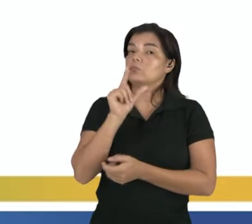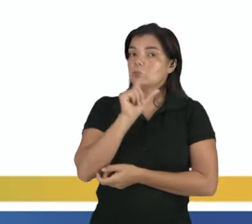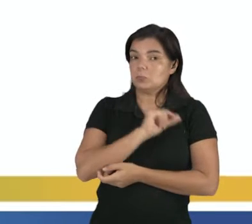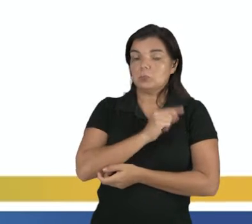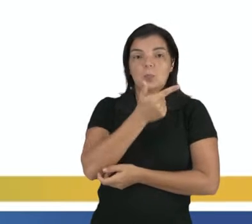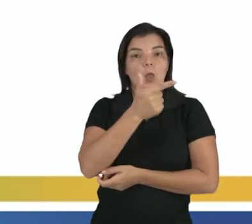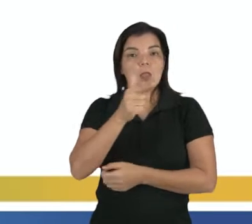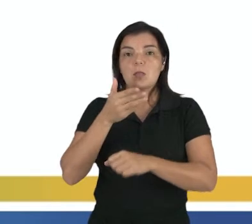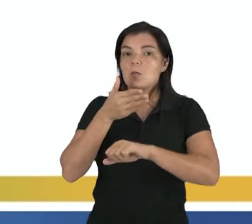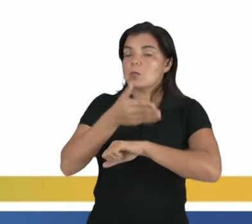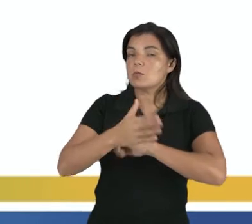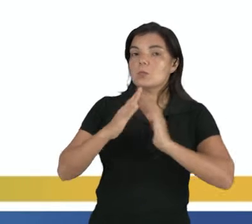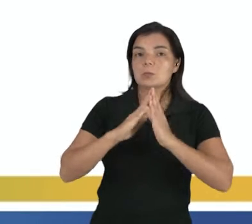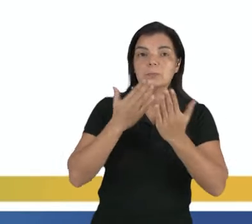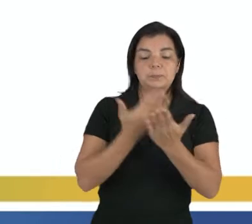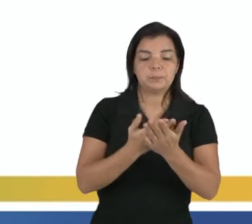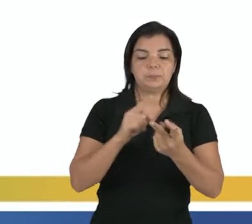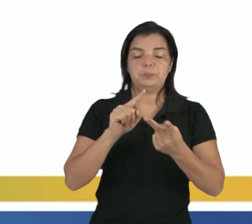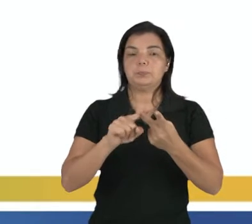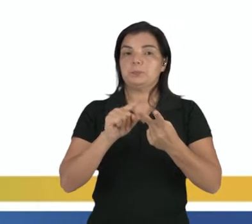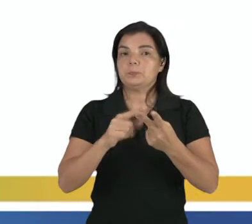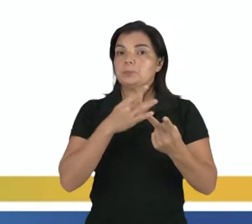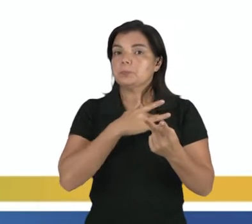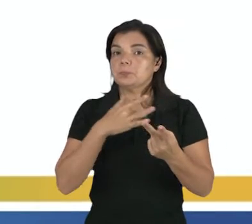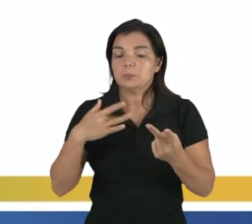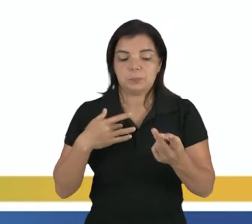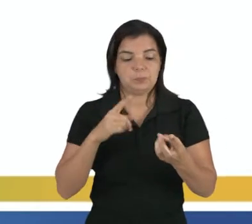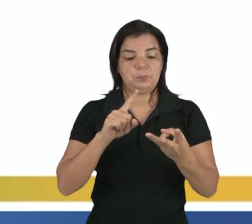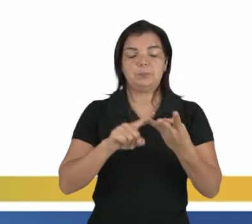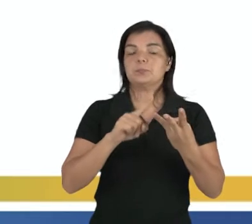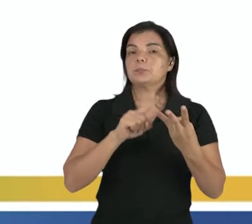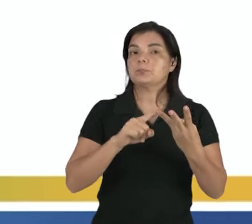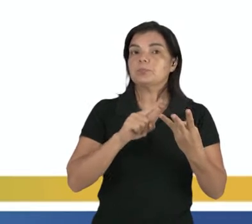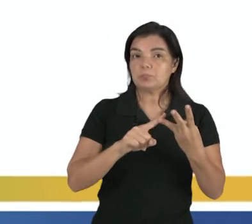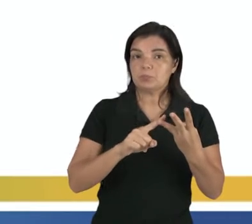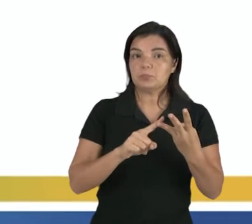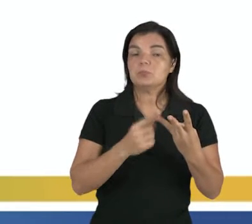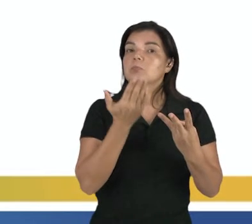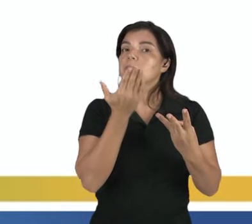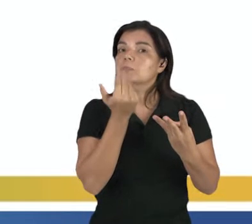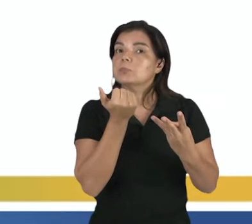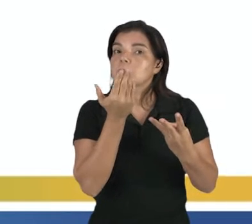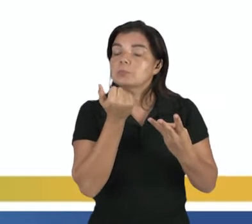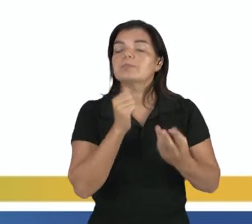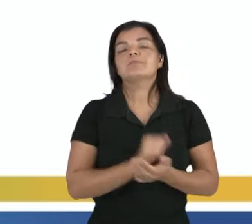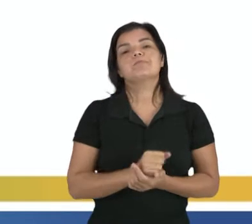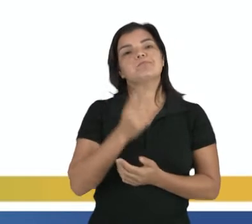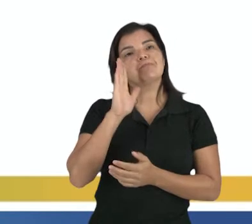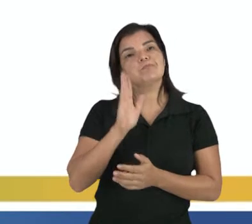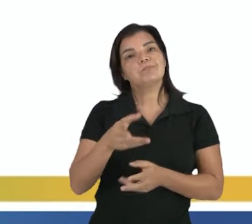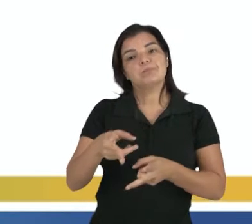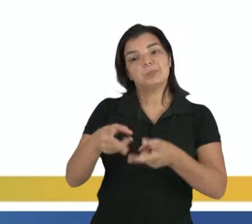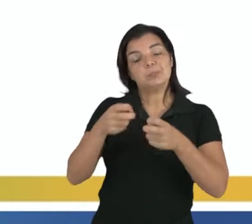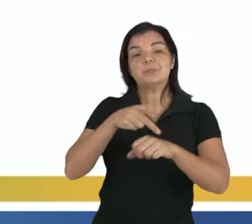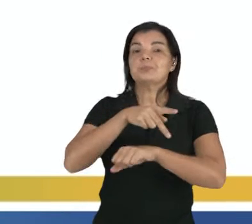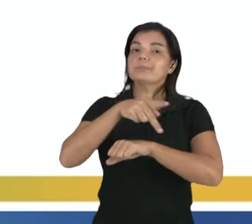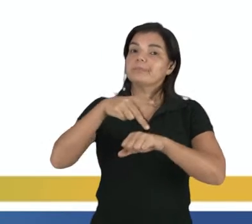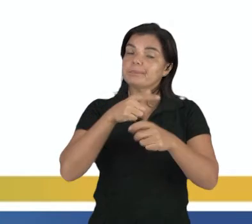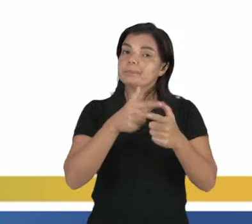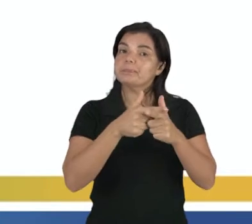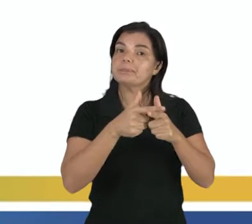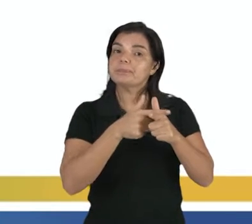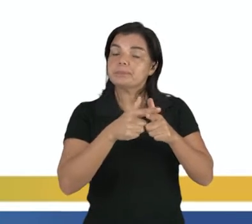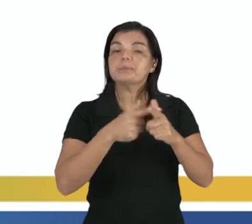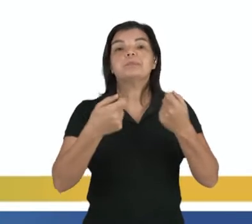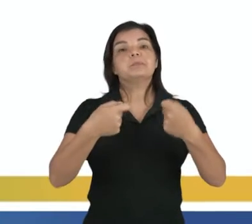têm acesso à escola, não têm acesso à saúde, não têm acesso a alimentos, a gente já percebe que esse país está com problemas